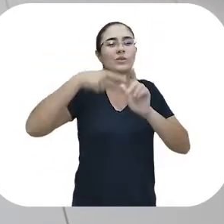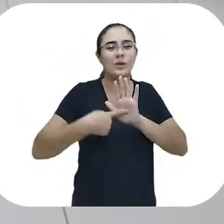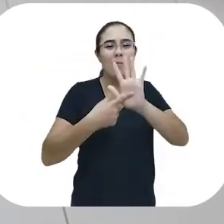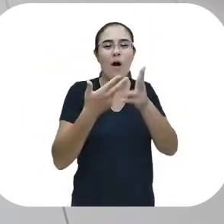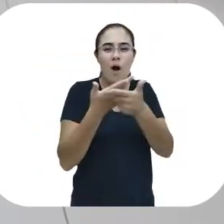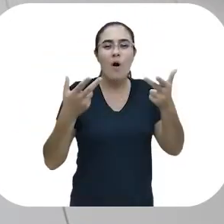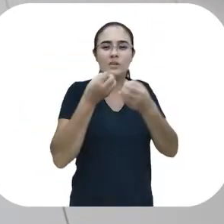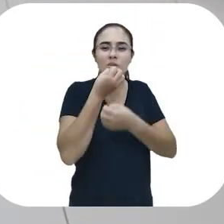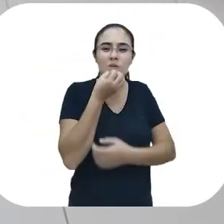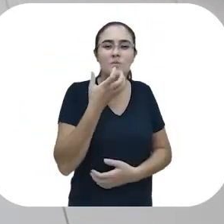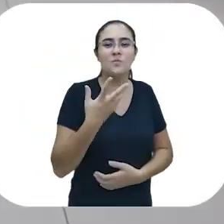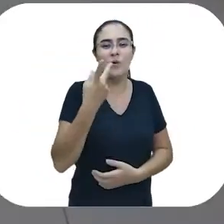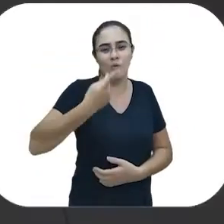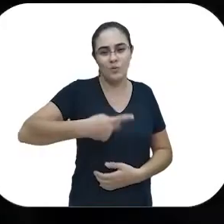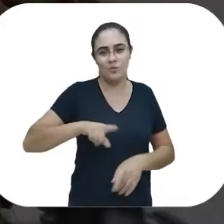pluma.